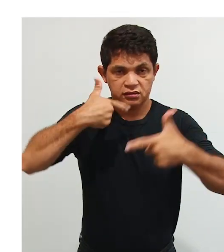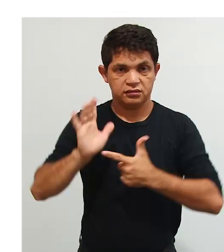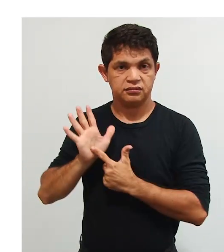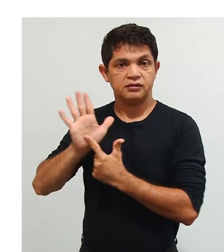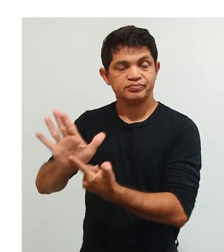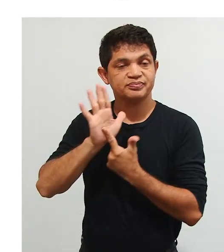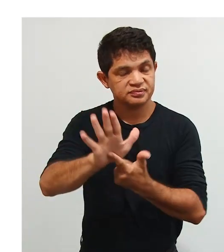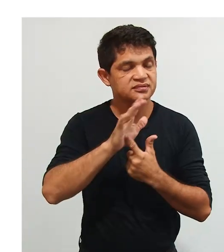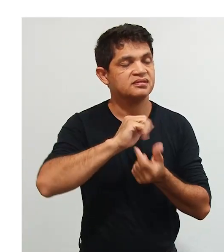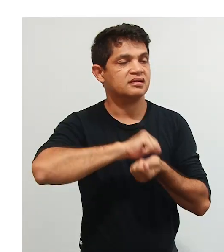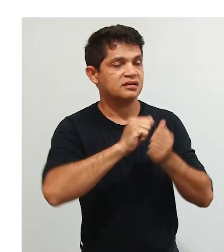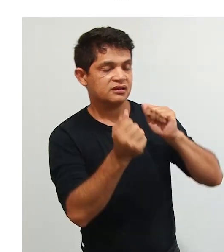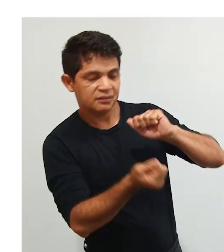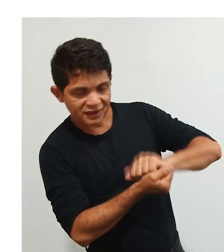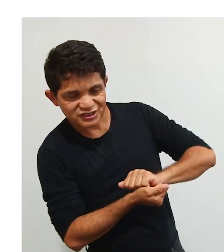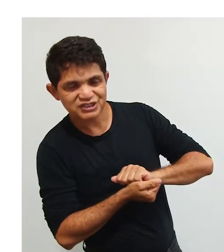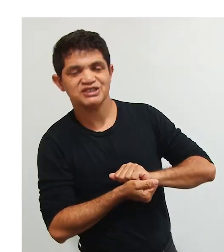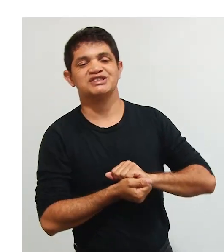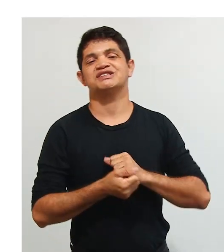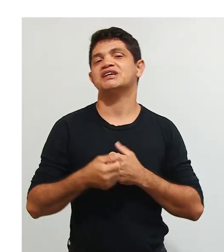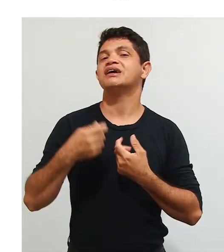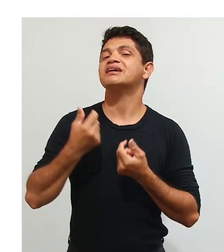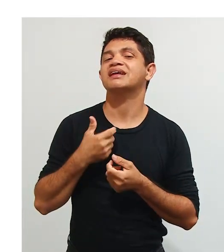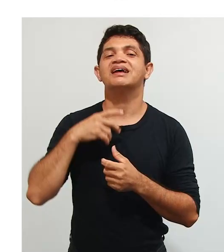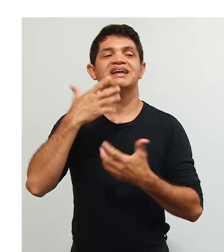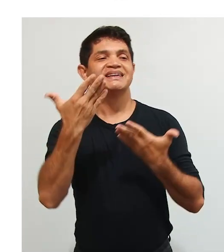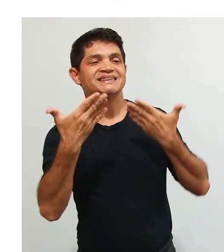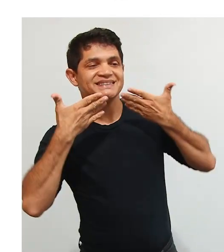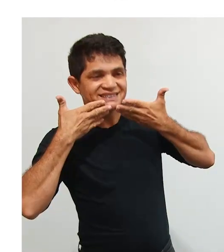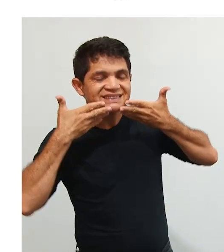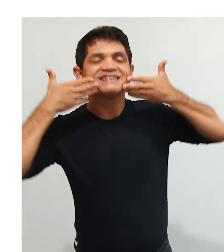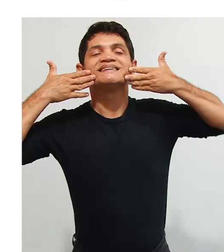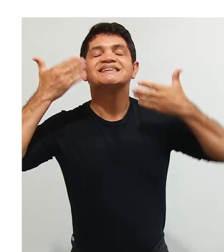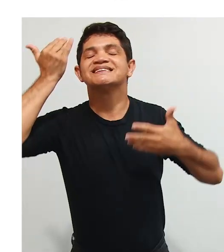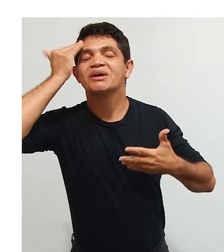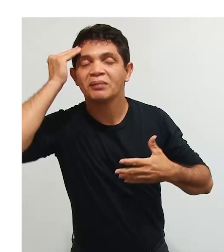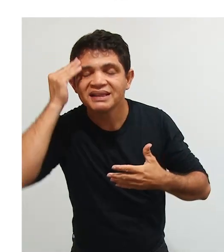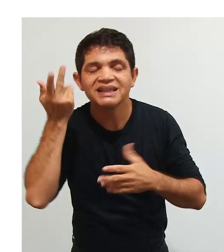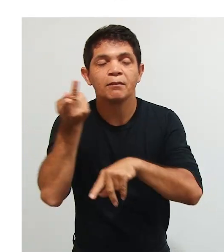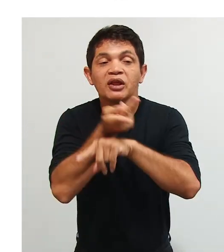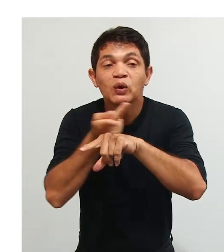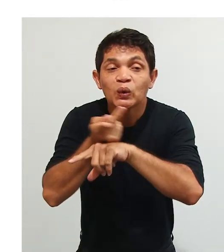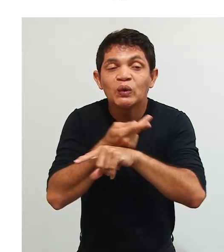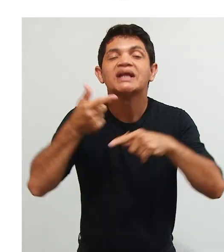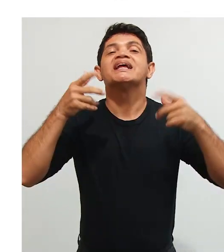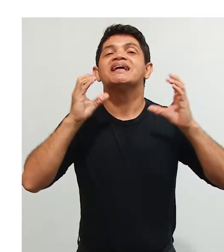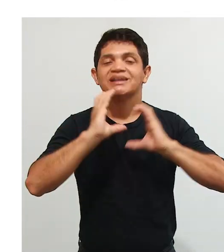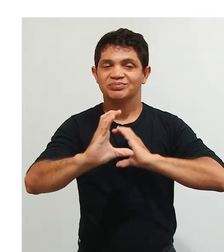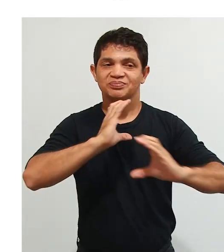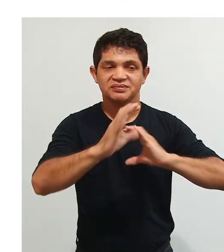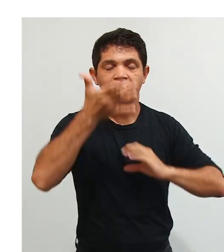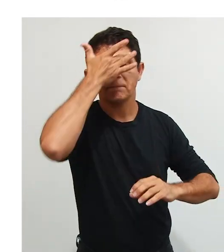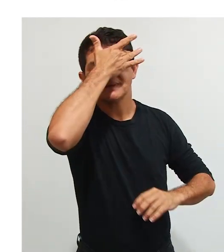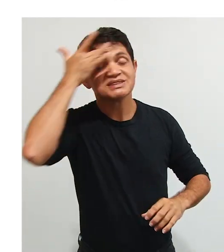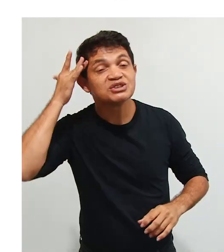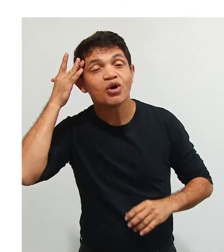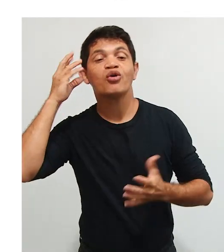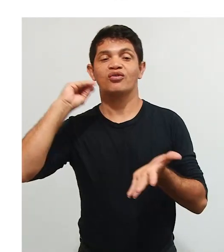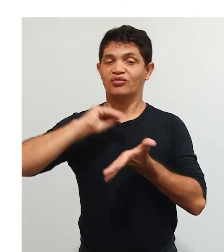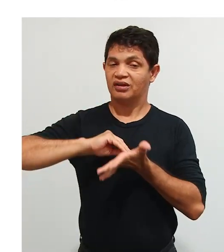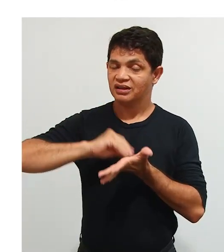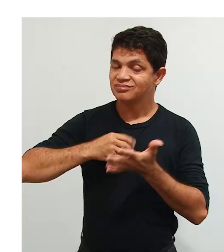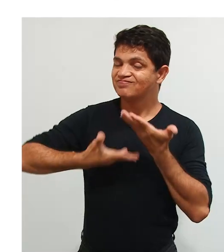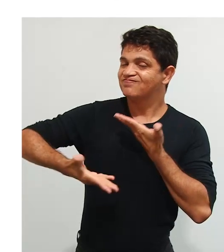a empatia, né, gente? Então, sempre procurar compreender o momento atual da pessoa